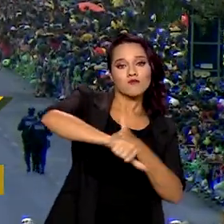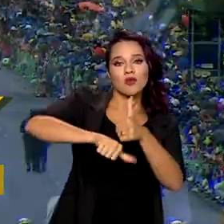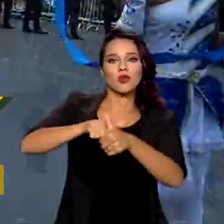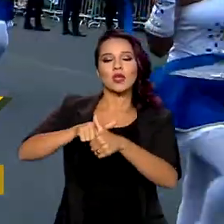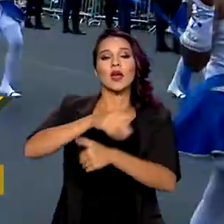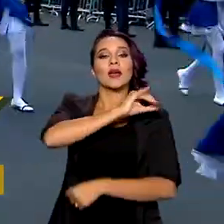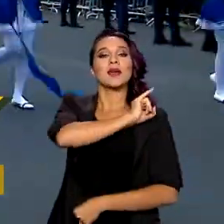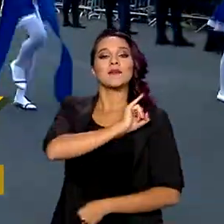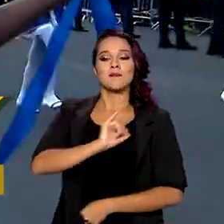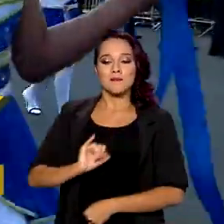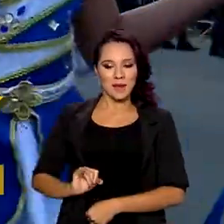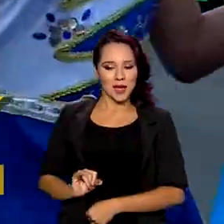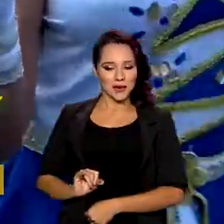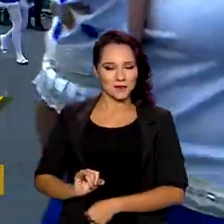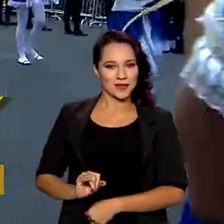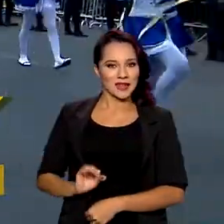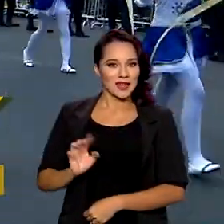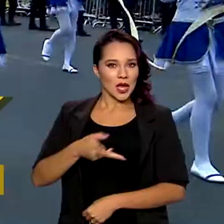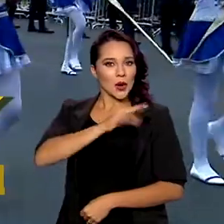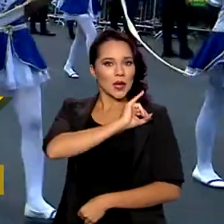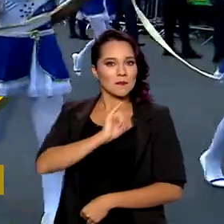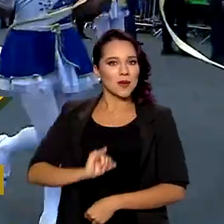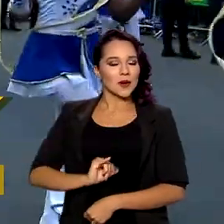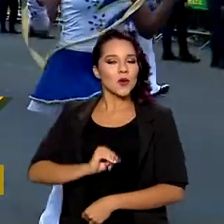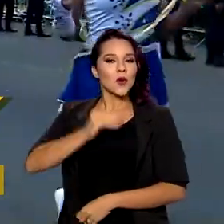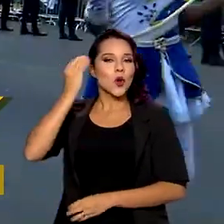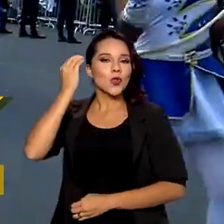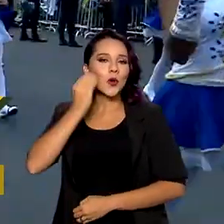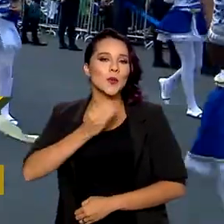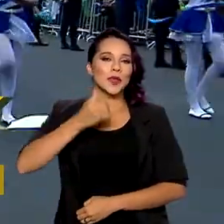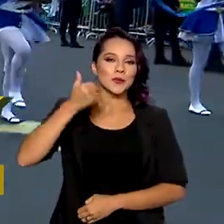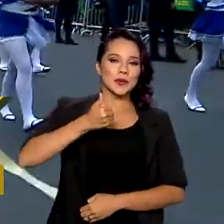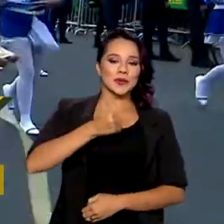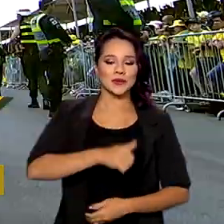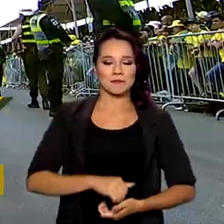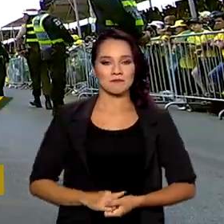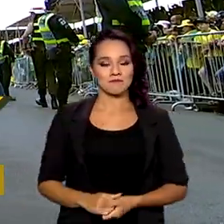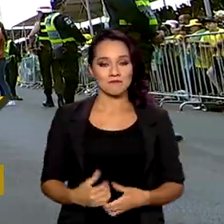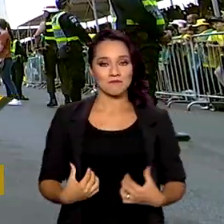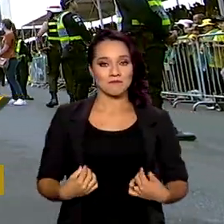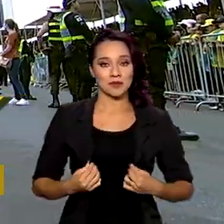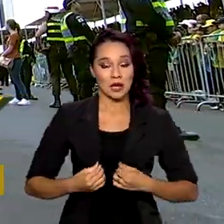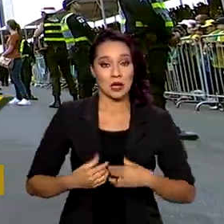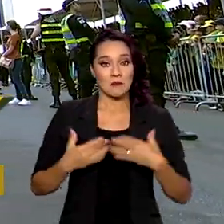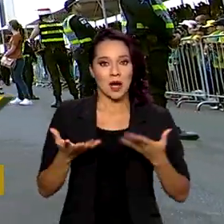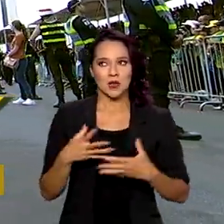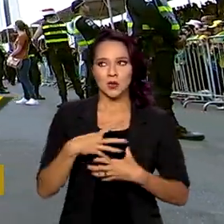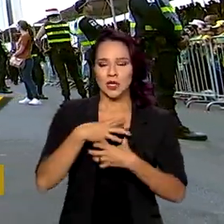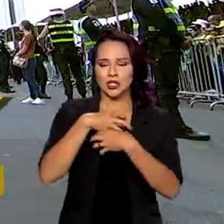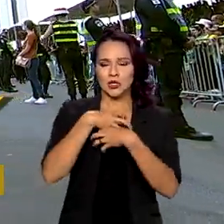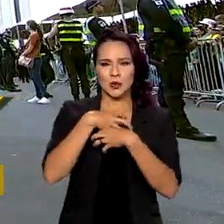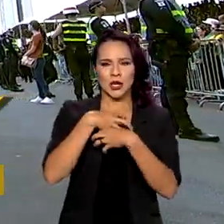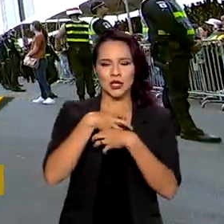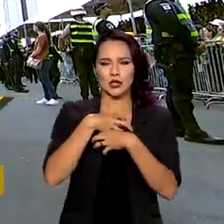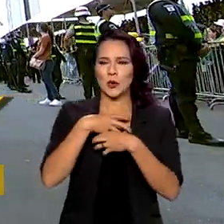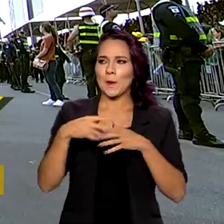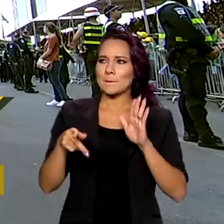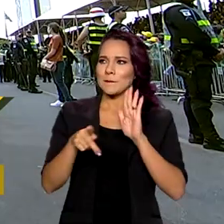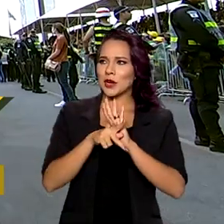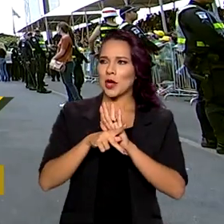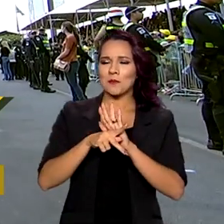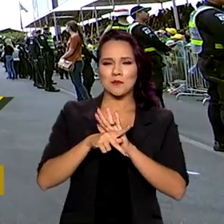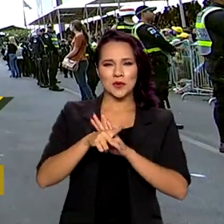império. Então, império com o imperador Dom Pedro I. Entretanto, o sentimento de